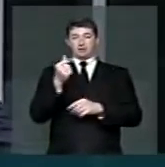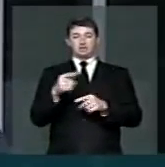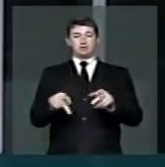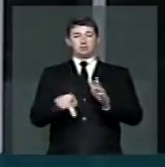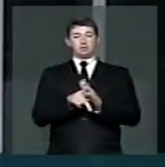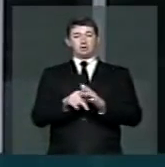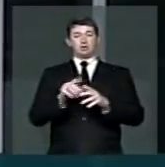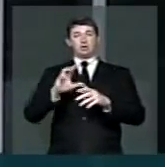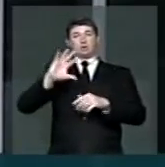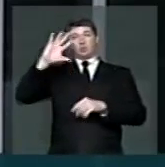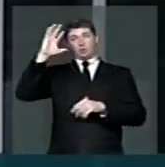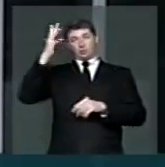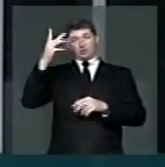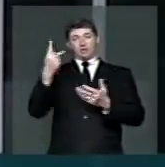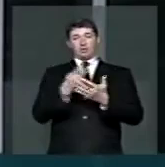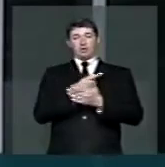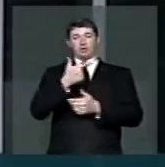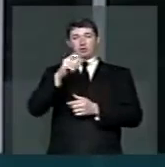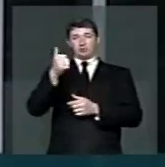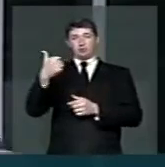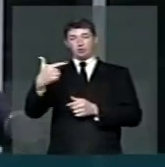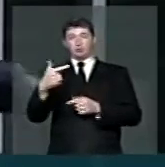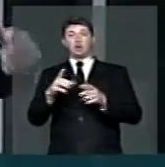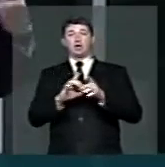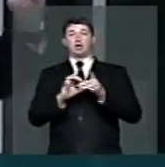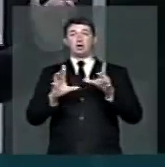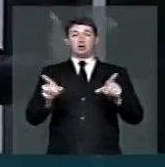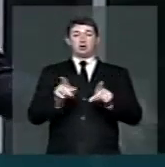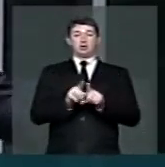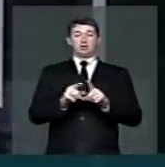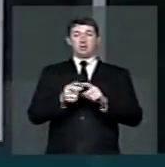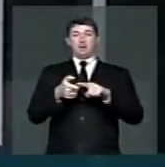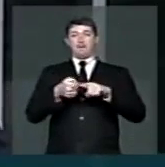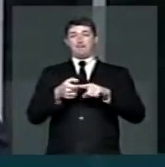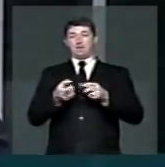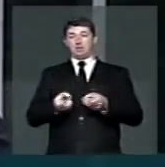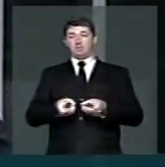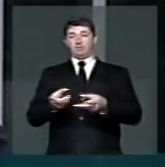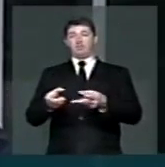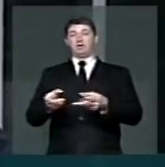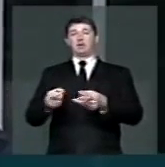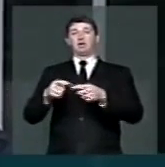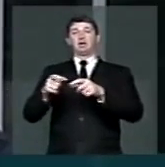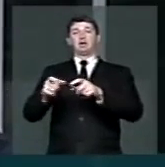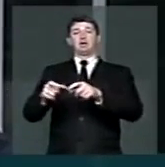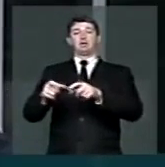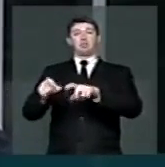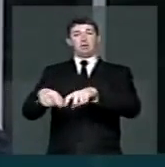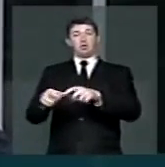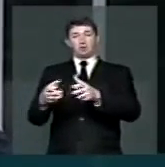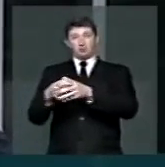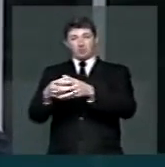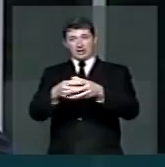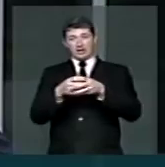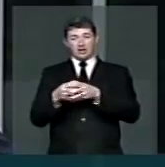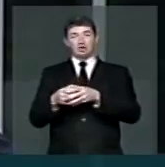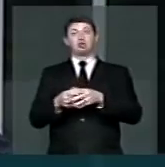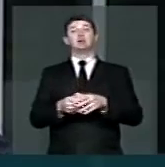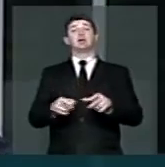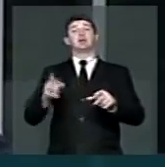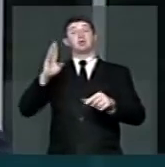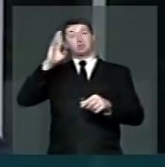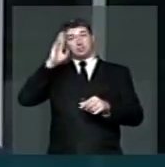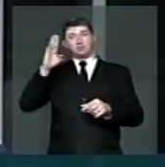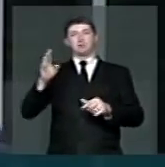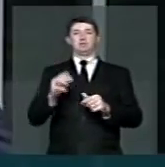aos desastres ocorridos em 2012, autoriza a distribuição de milho para a venda a pequenos criadores do nosso país e, principalmente,